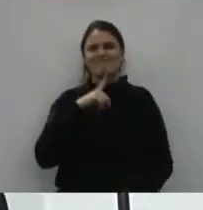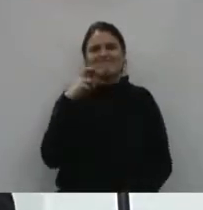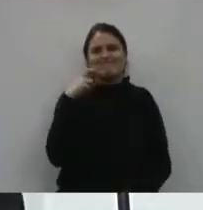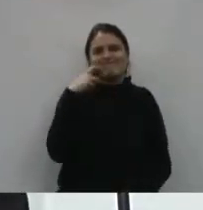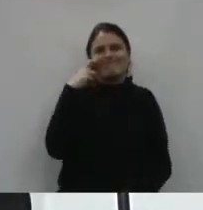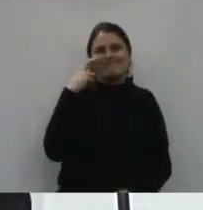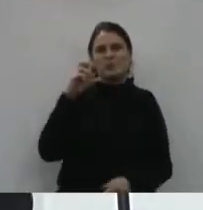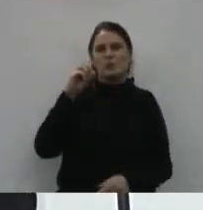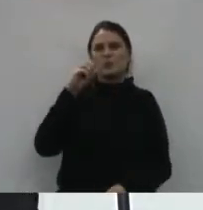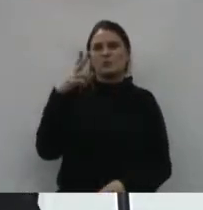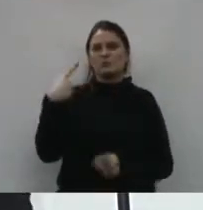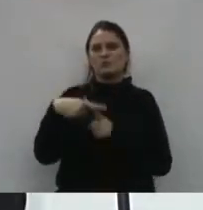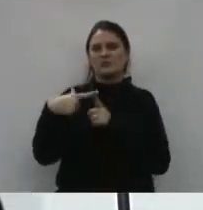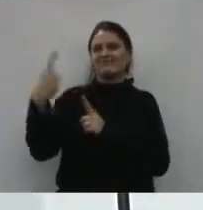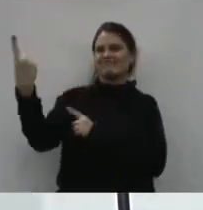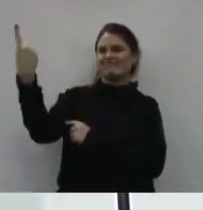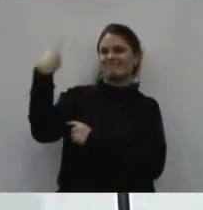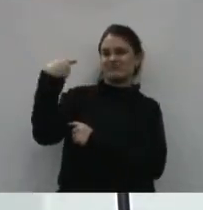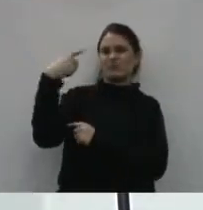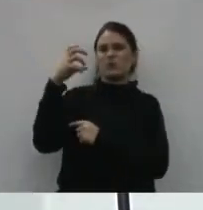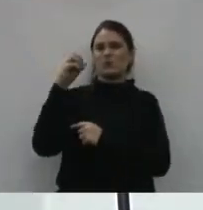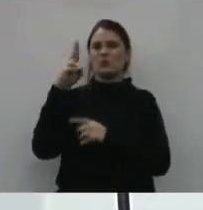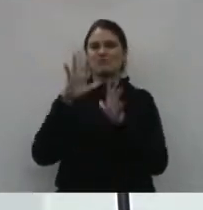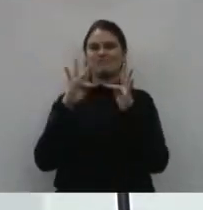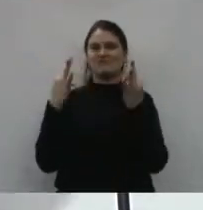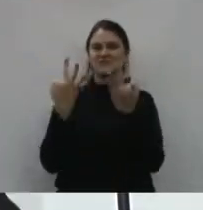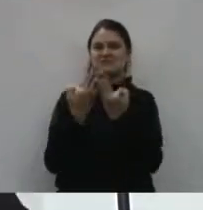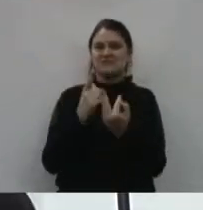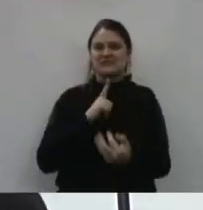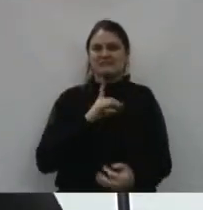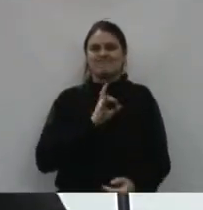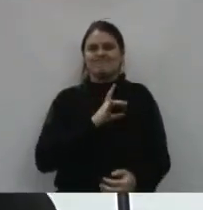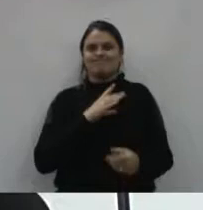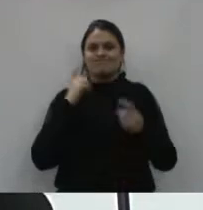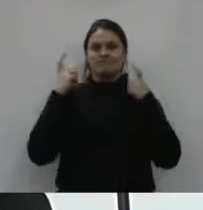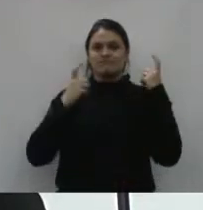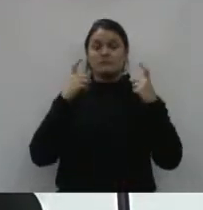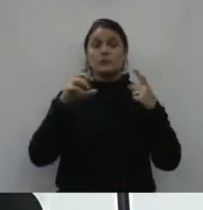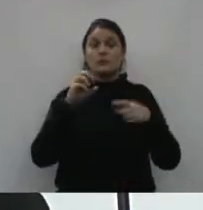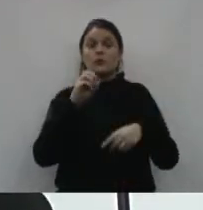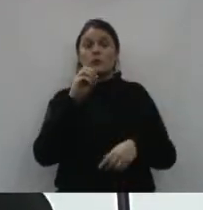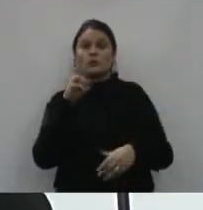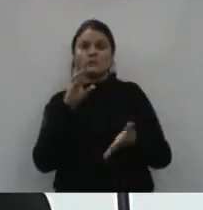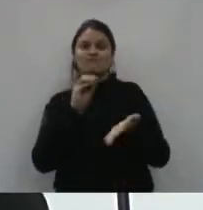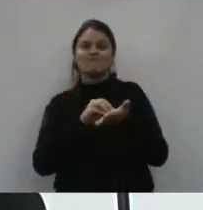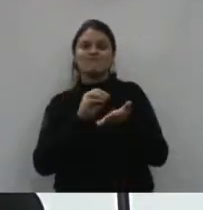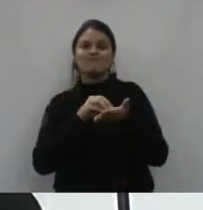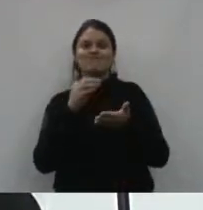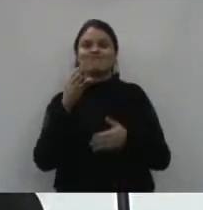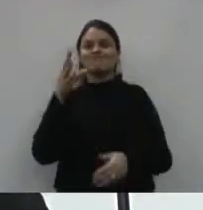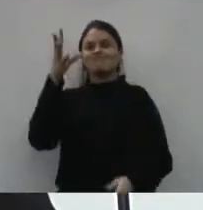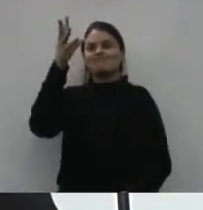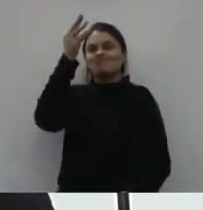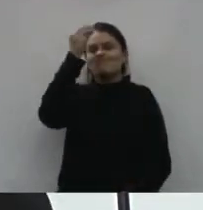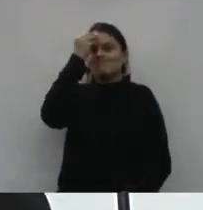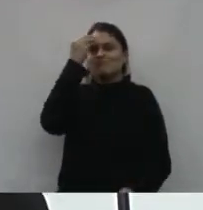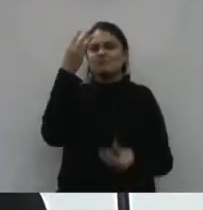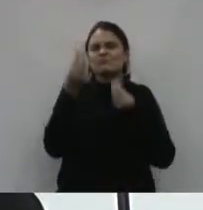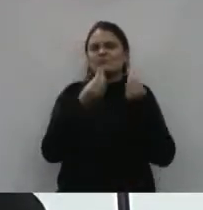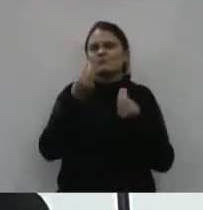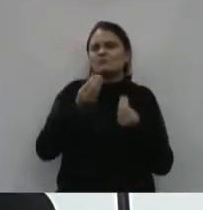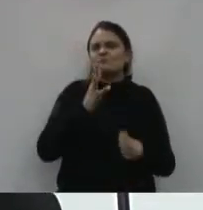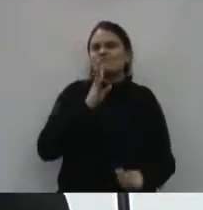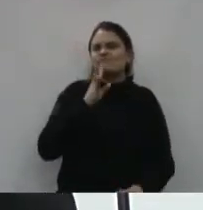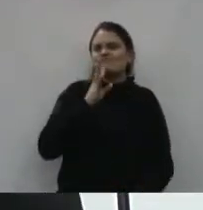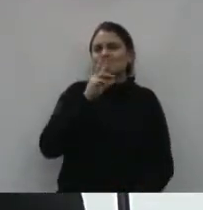ameaça é por vergonha da família do caso vir à tona ou simplesmente por falta de informação em saber